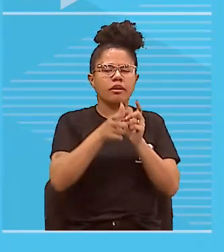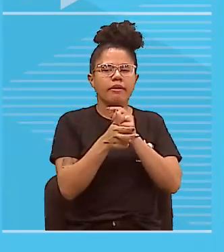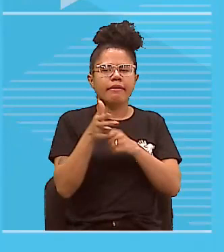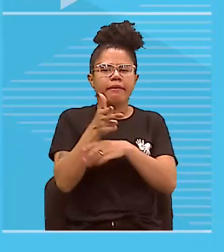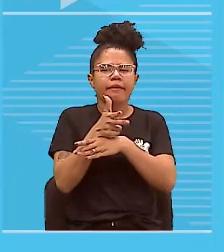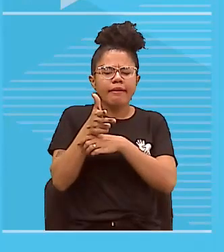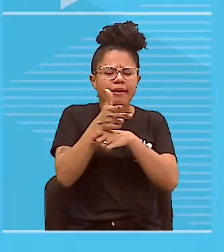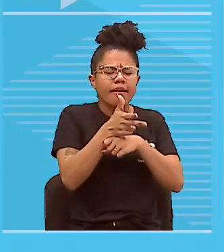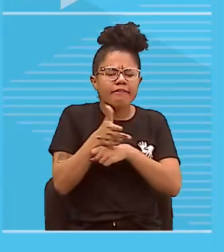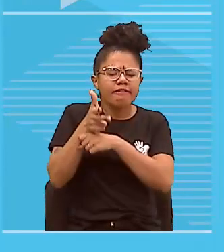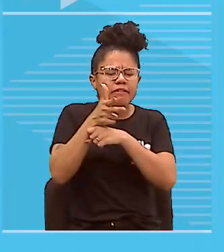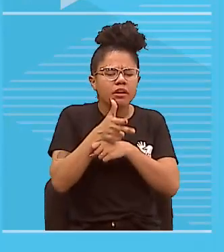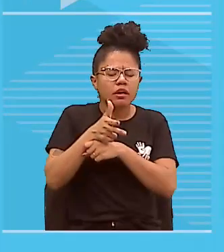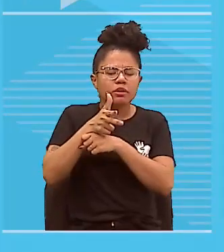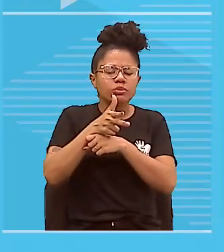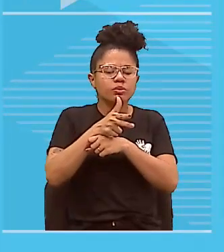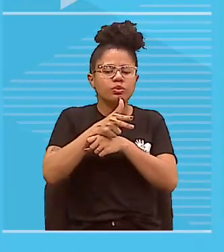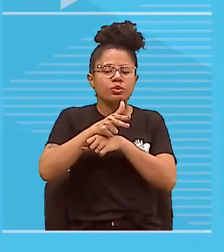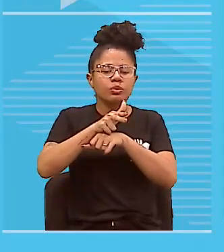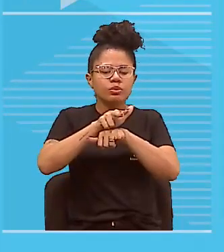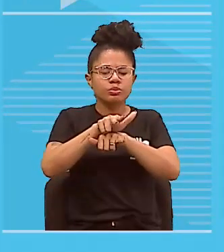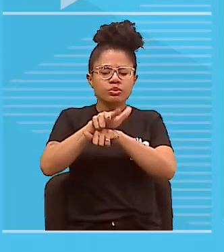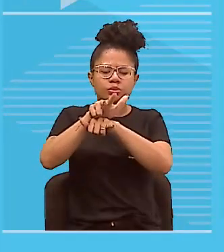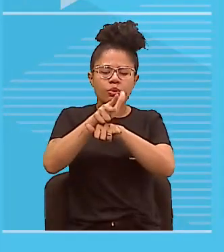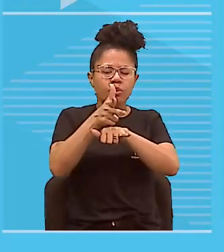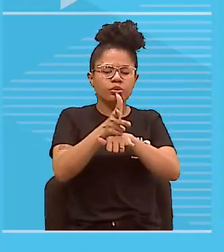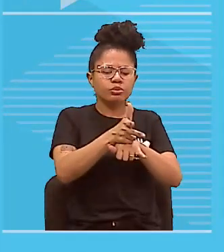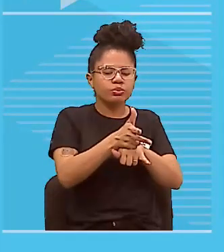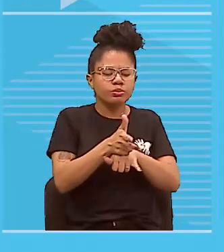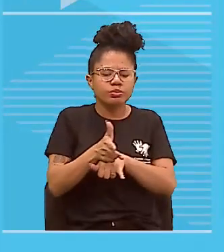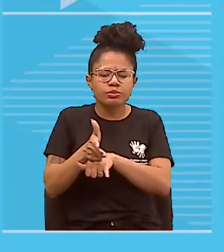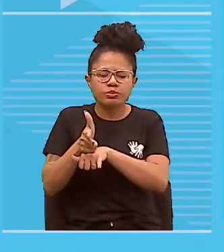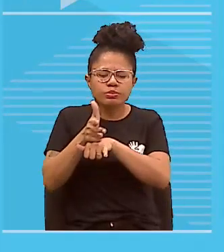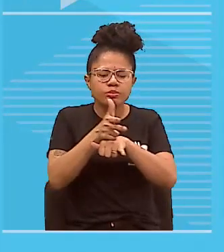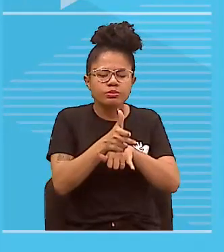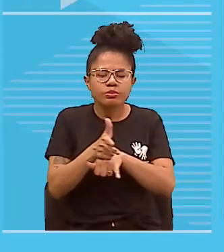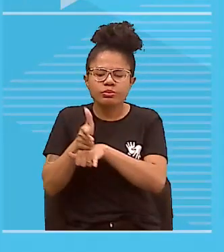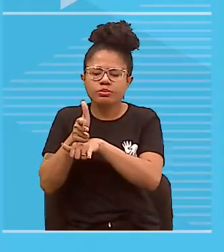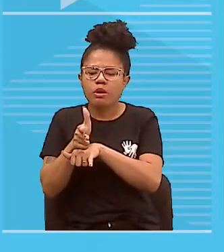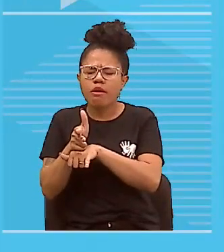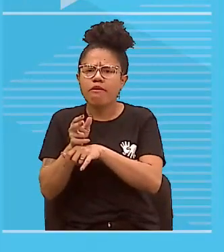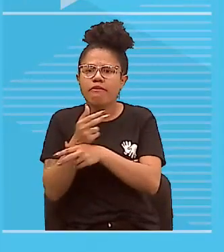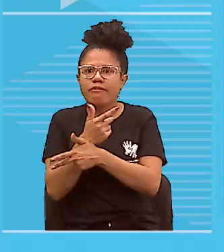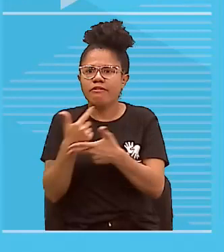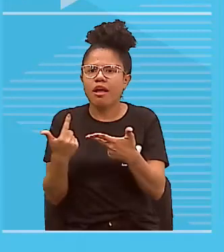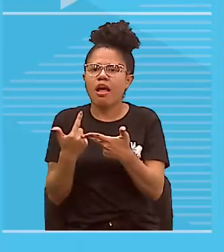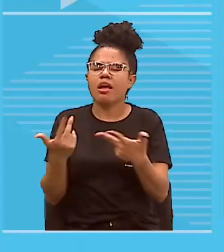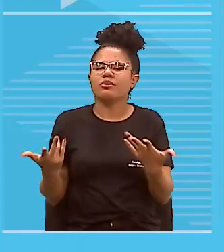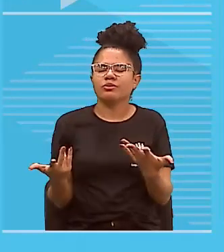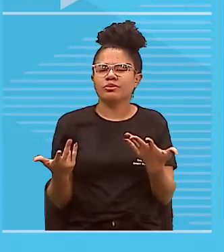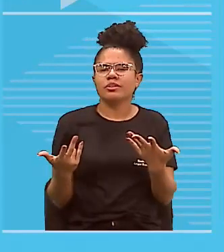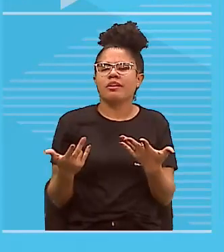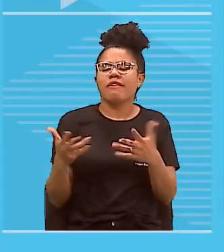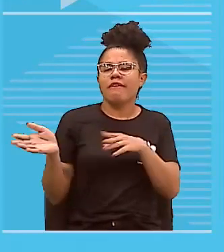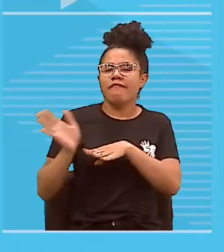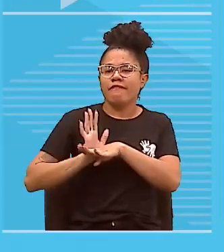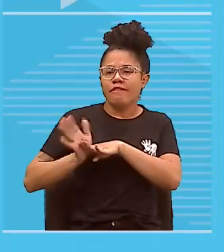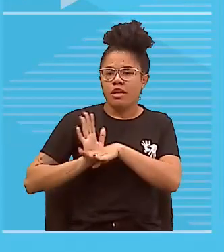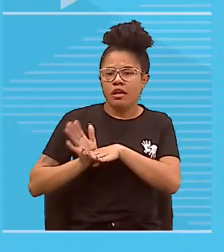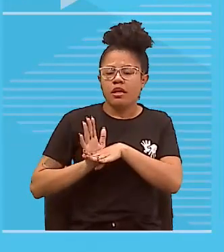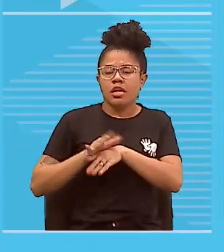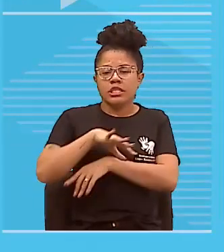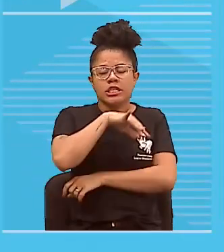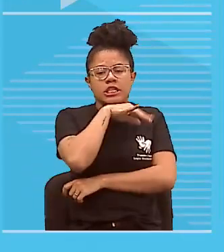oceanos, né? Então viram golfinhos com mais frequência. Aqui no Recife tinham vídeos, né, mostrando